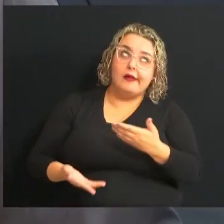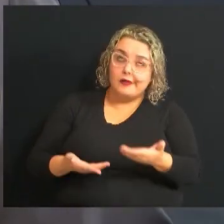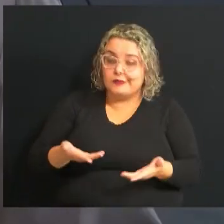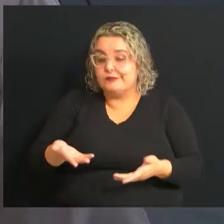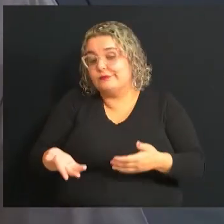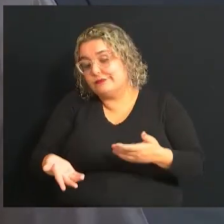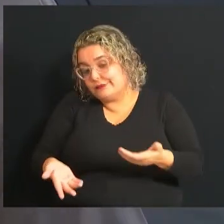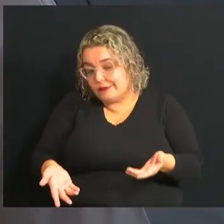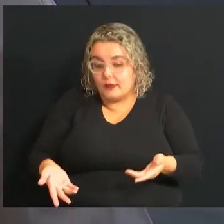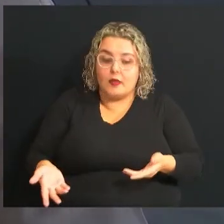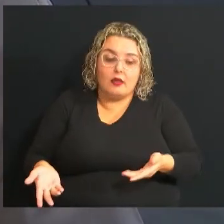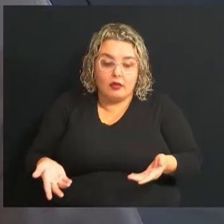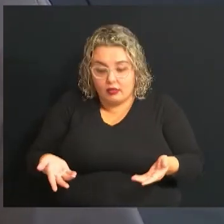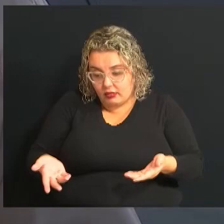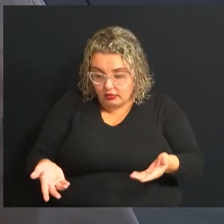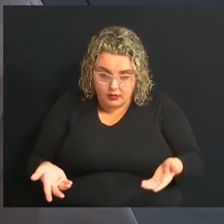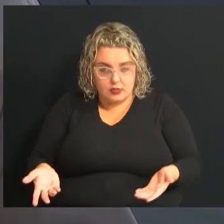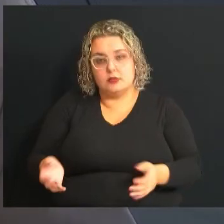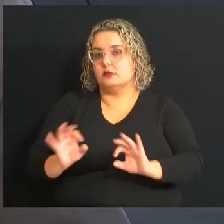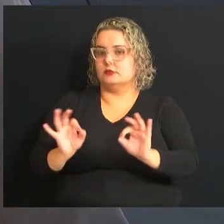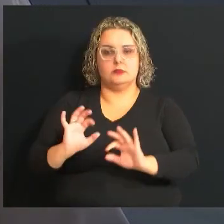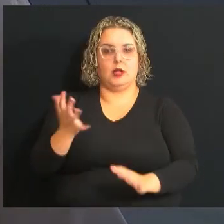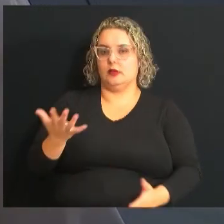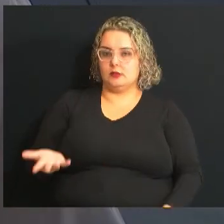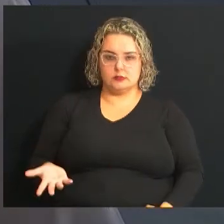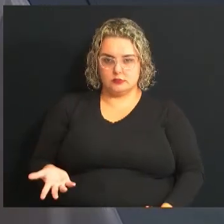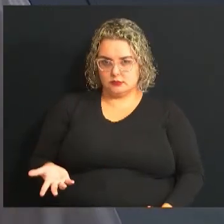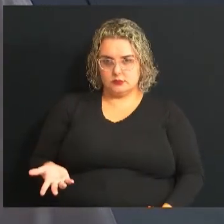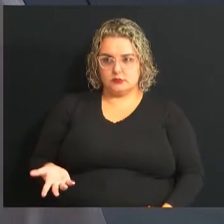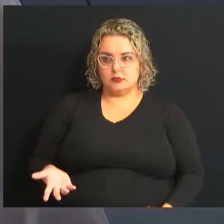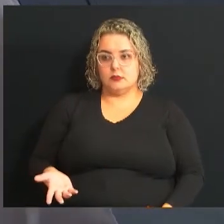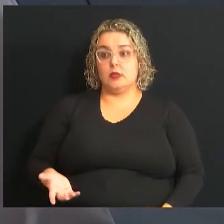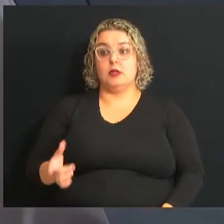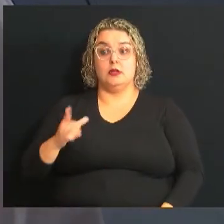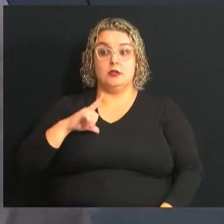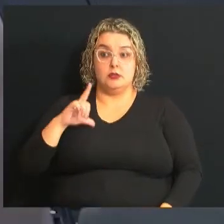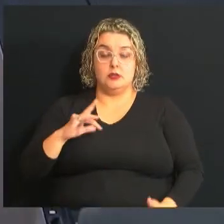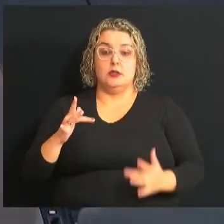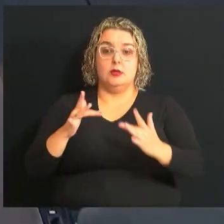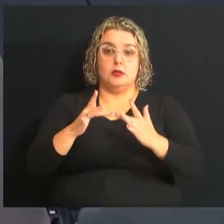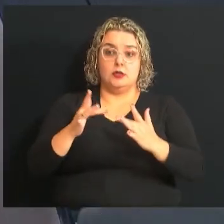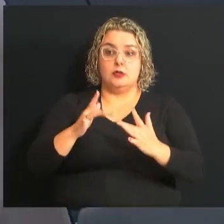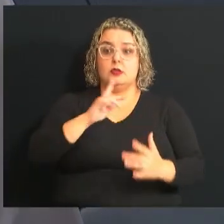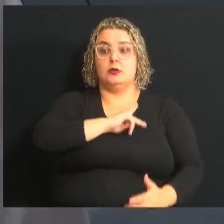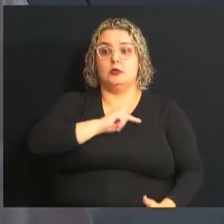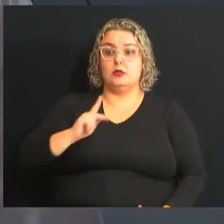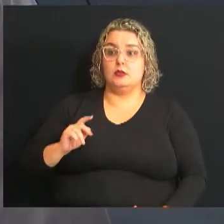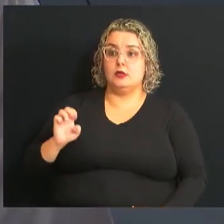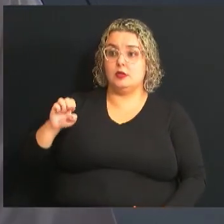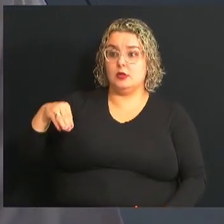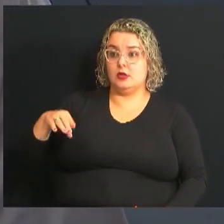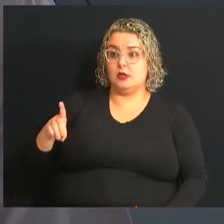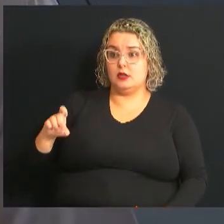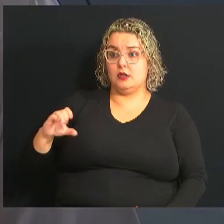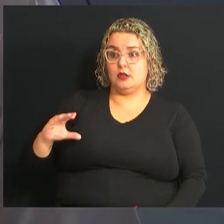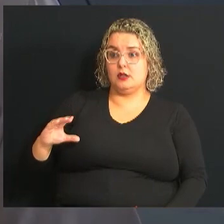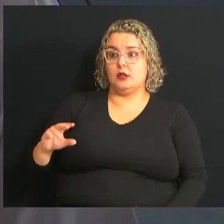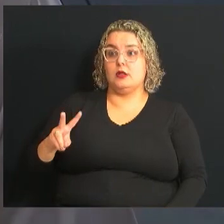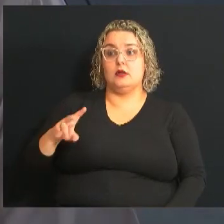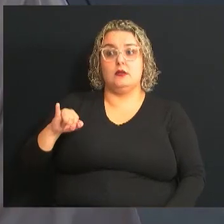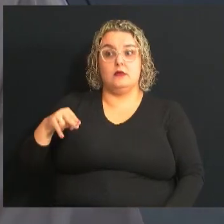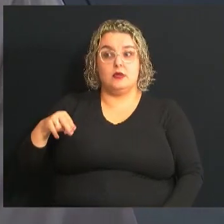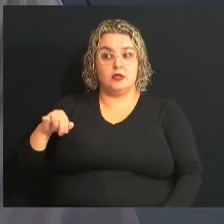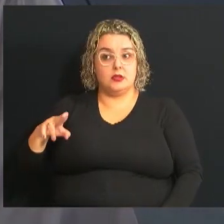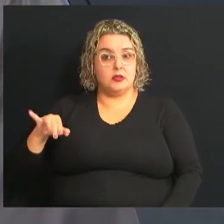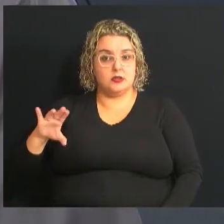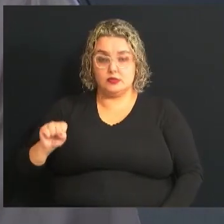e não anda. Então nós tivemos contato com o presidente da INDEC, o Vinícius Riveretti, que nem é responsável pela